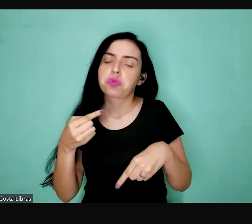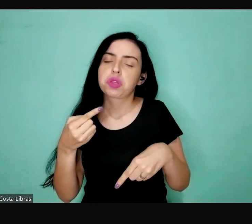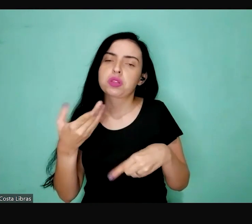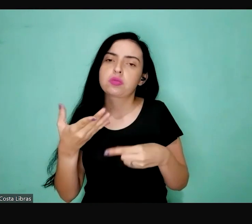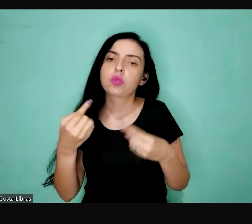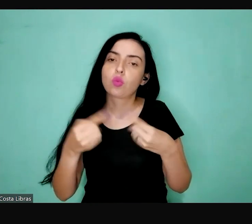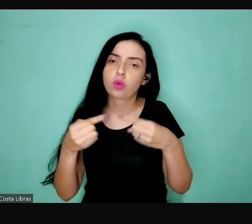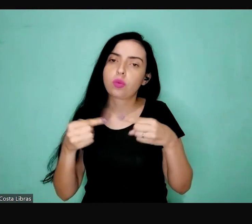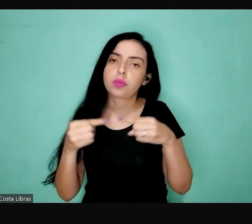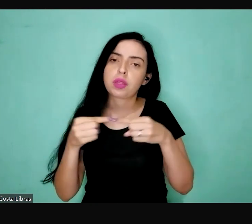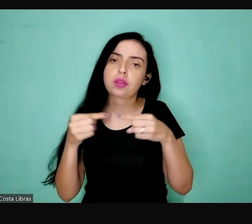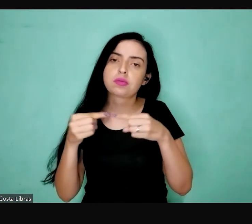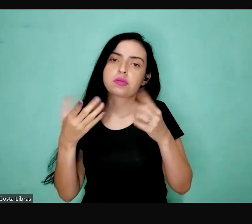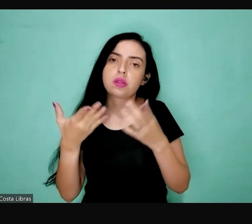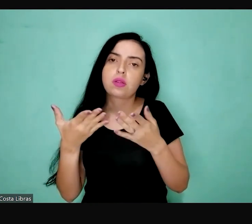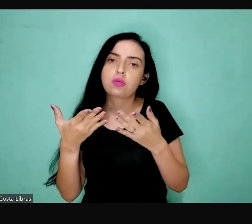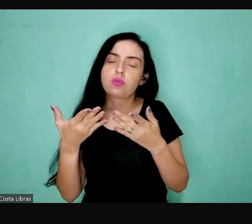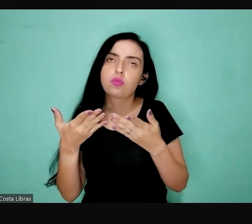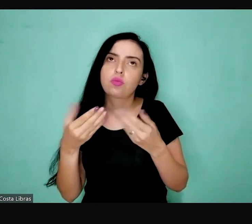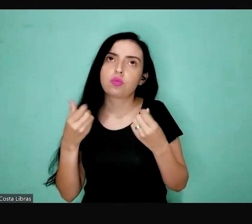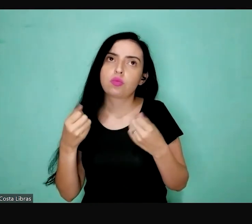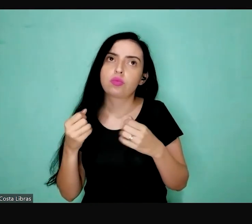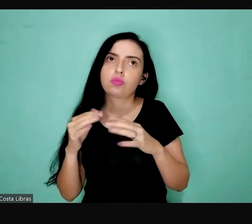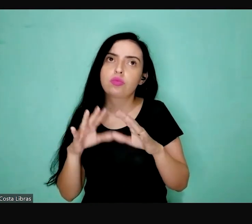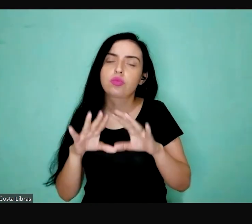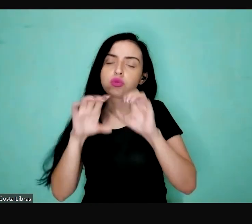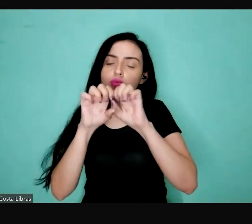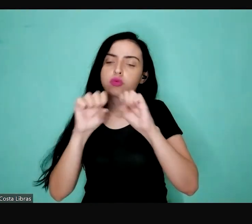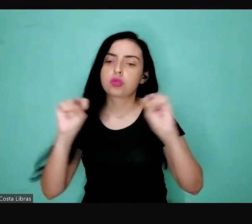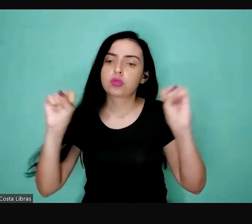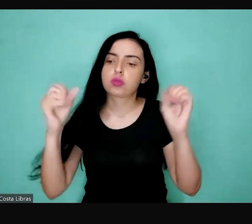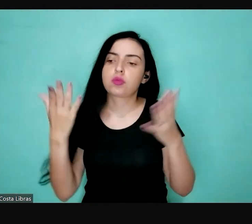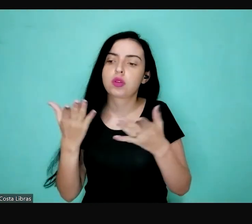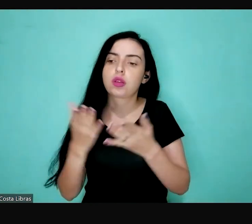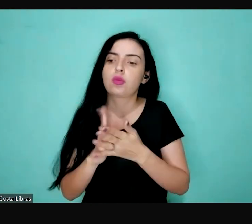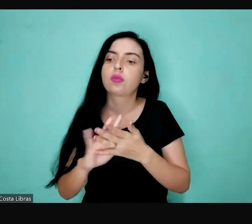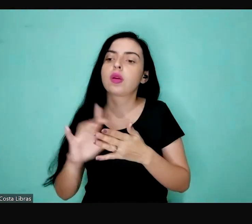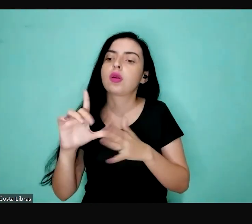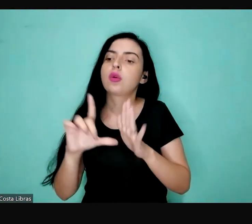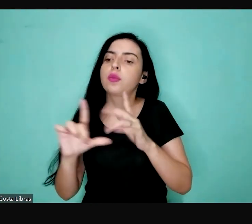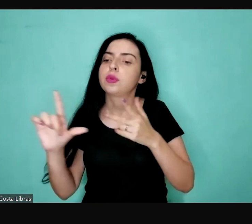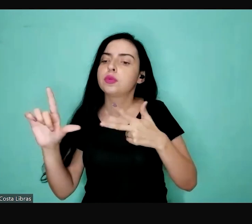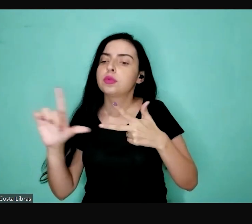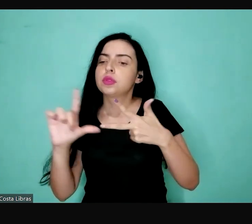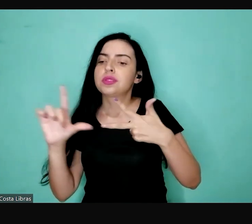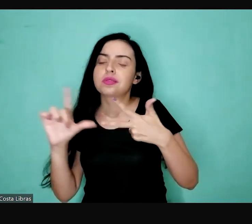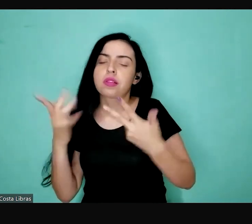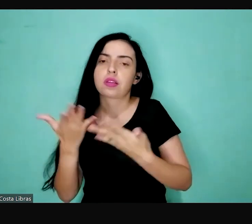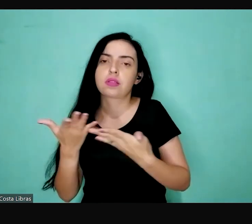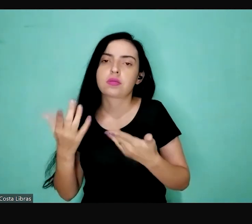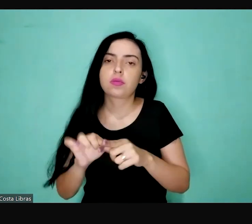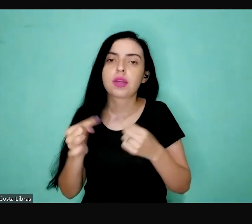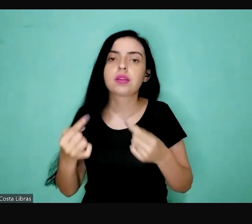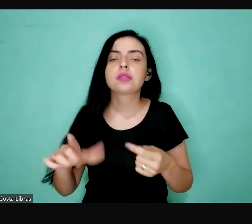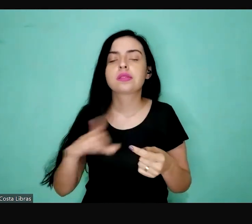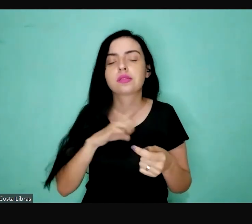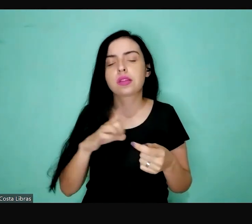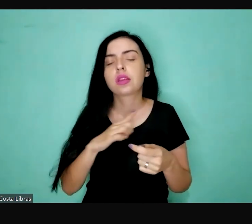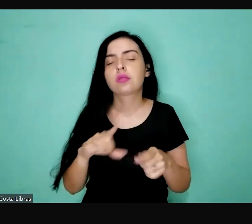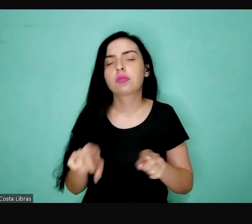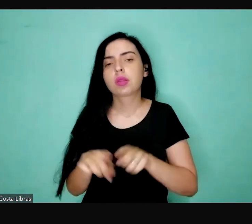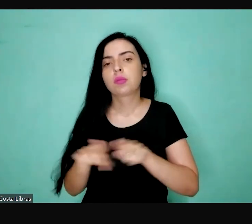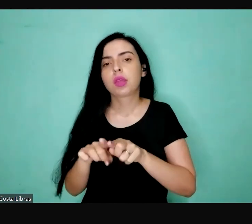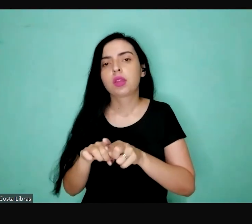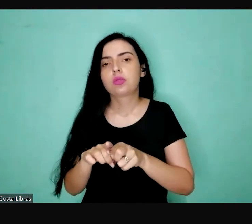combinação do Tribunal Constitucional ao legislador. Mas temos ainda